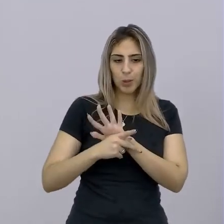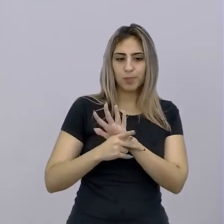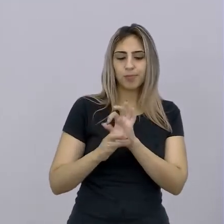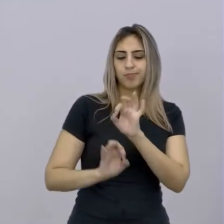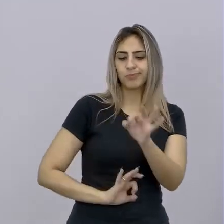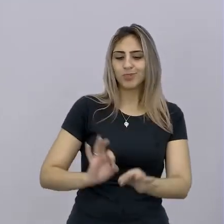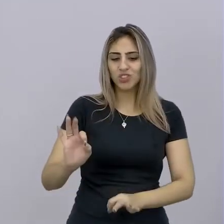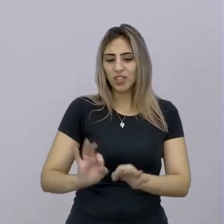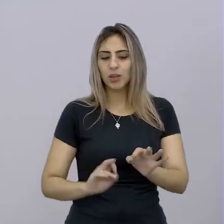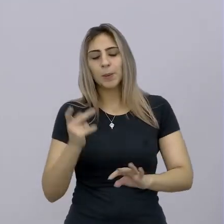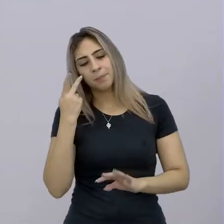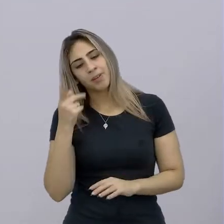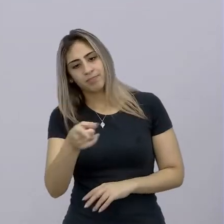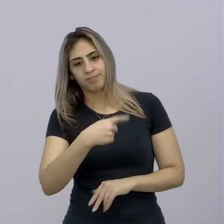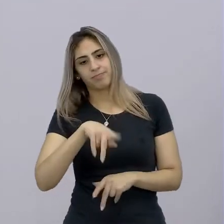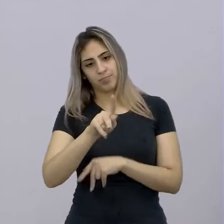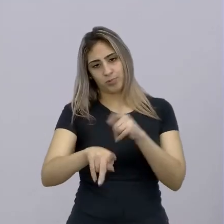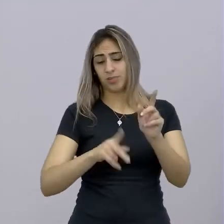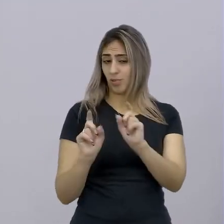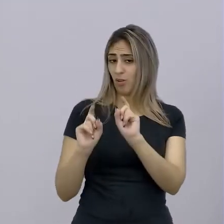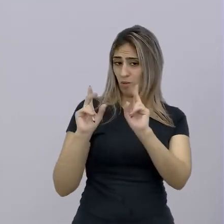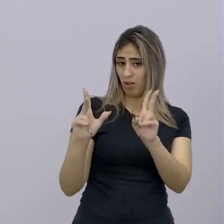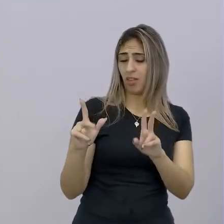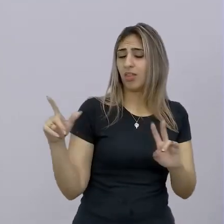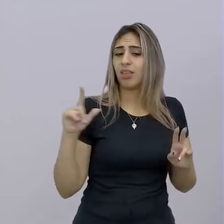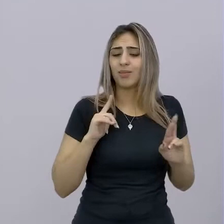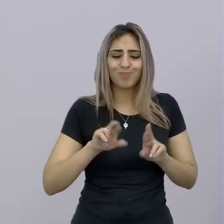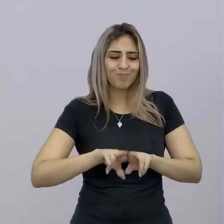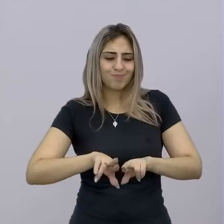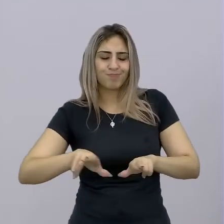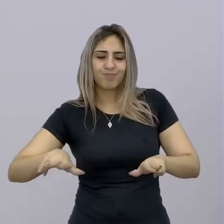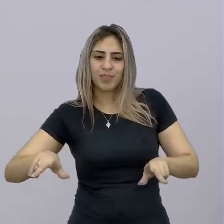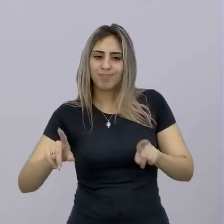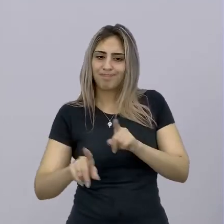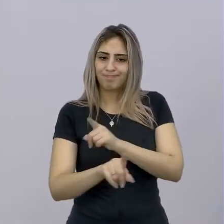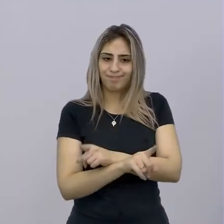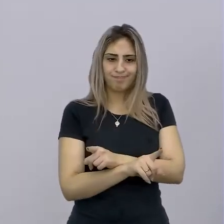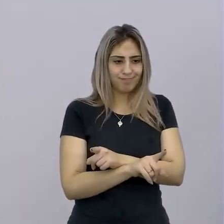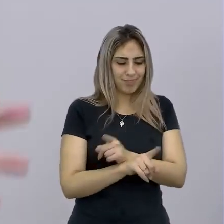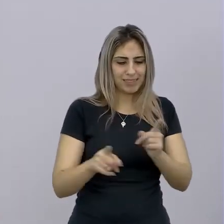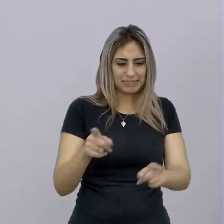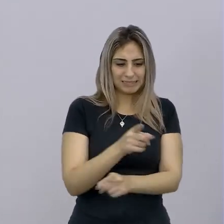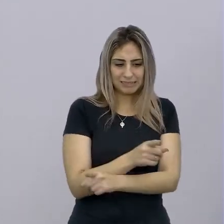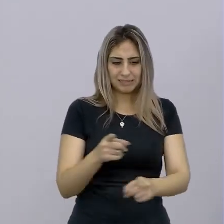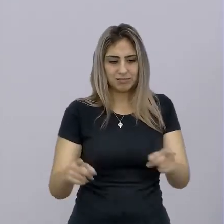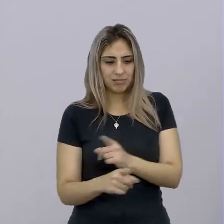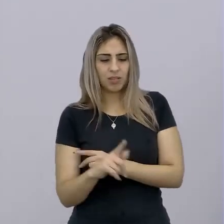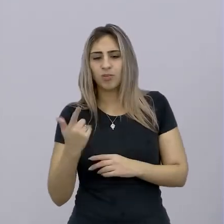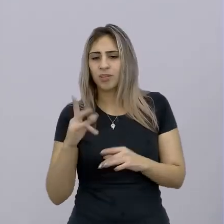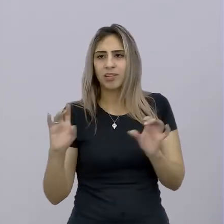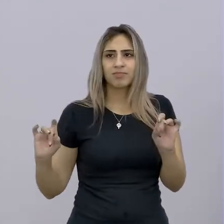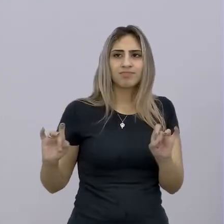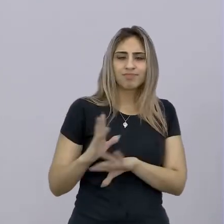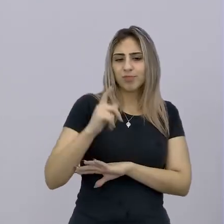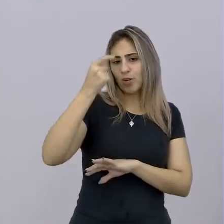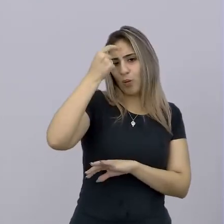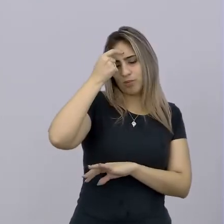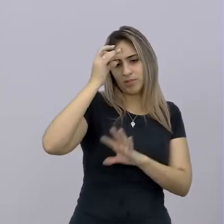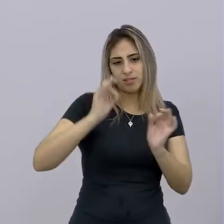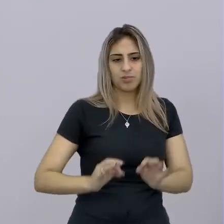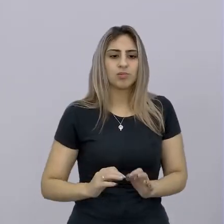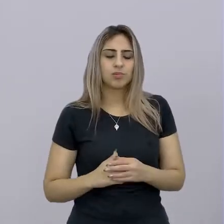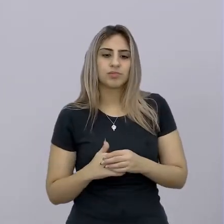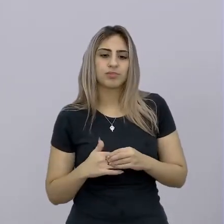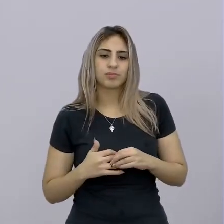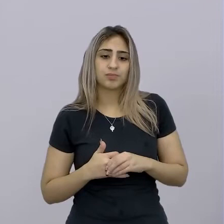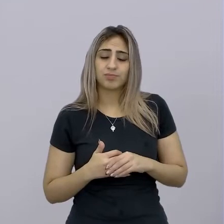necessárias para a população, tá certo? Então tem uma série de controvérsias aí, não há um consenso, é importante frisar